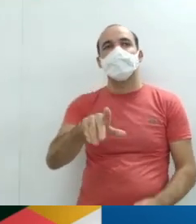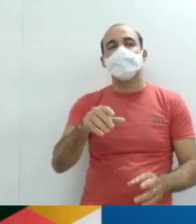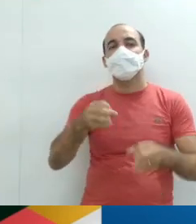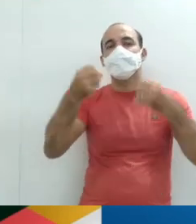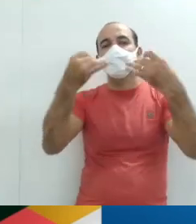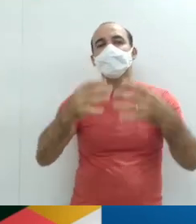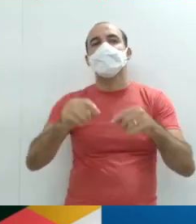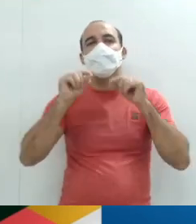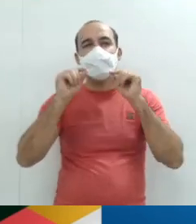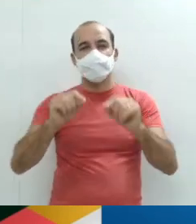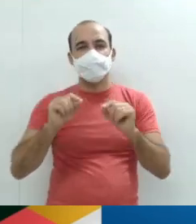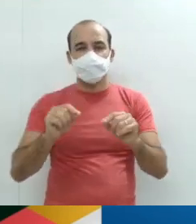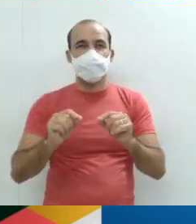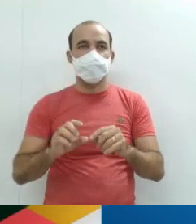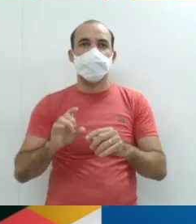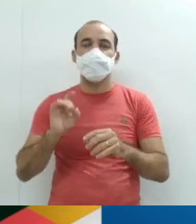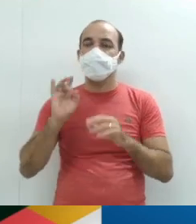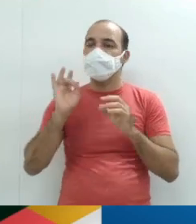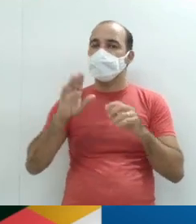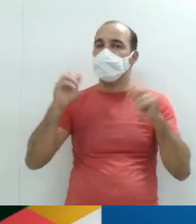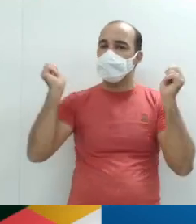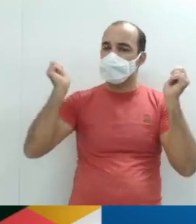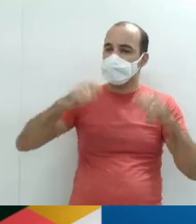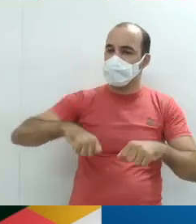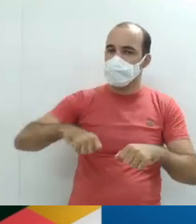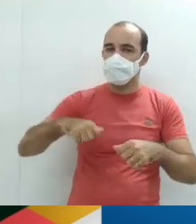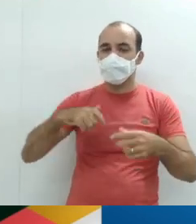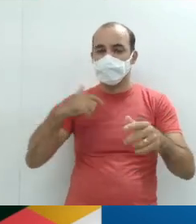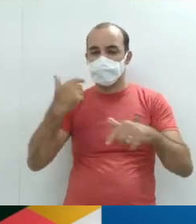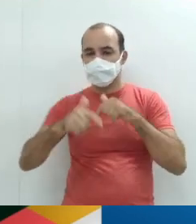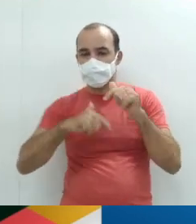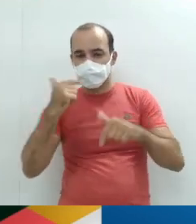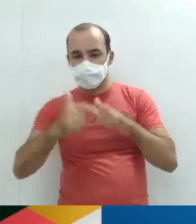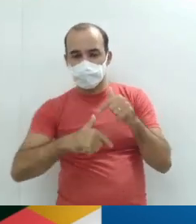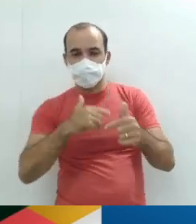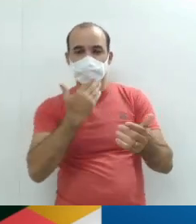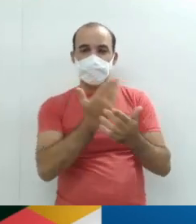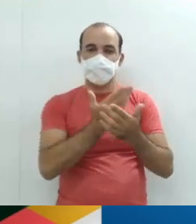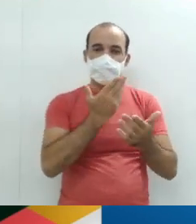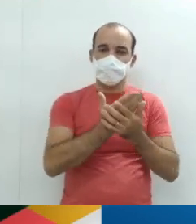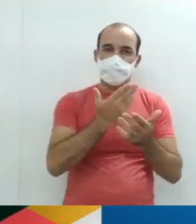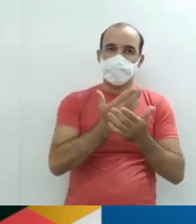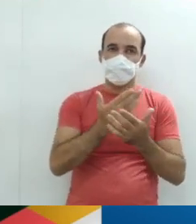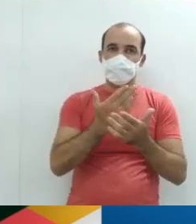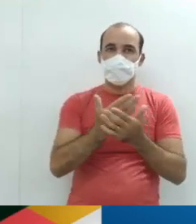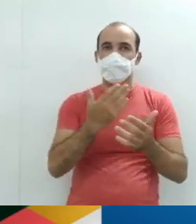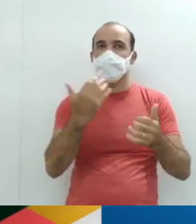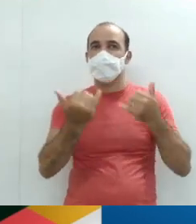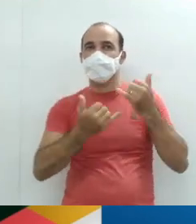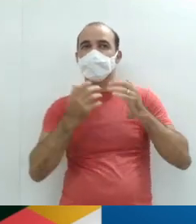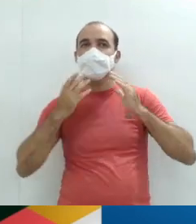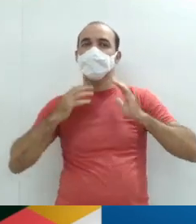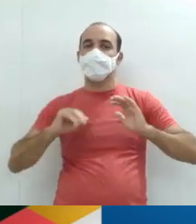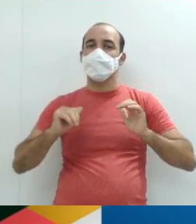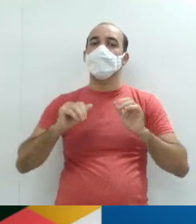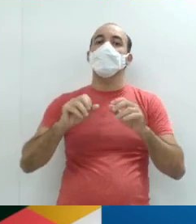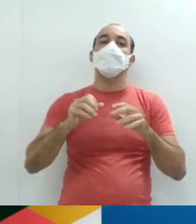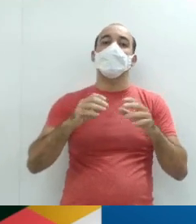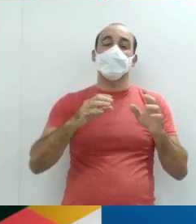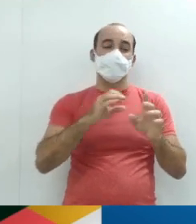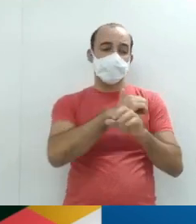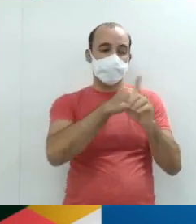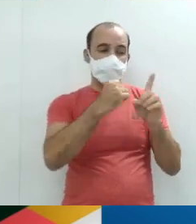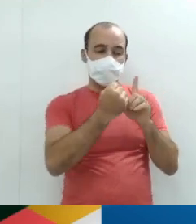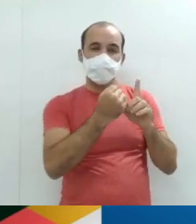que só é possível trabalhar, estudar e divertir-se em uma sociedade que tenha história, cultura e educação,